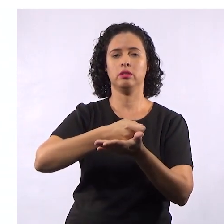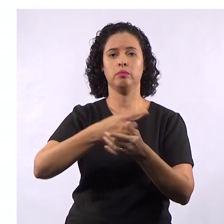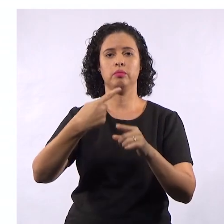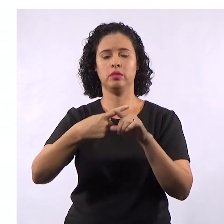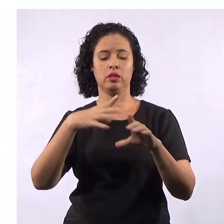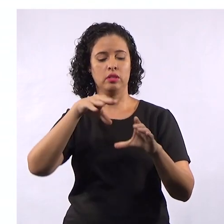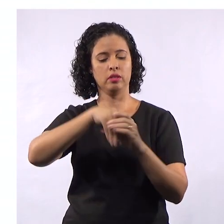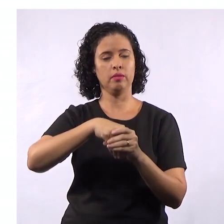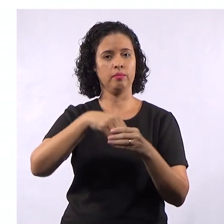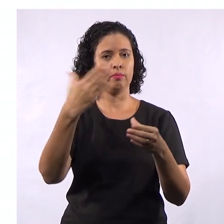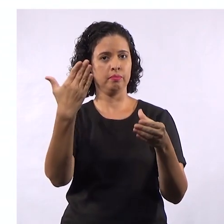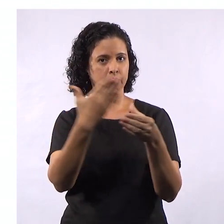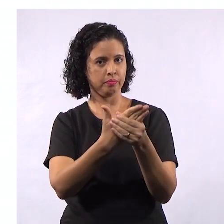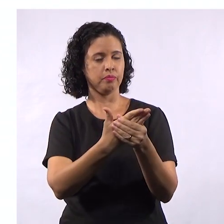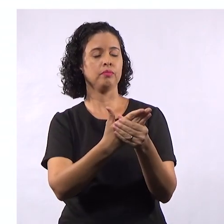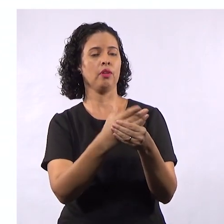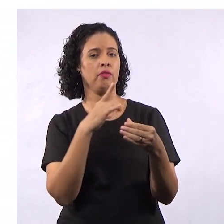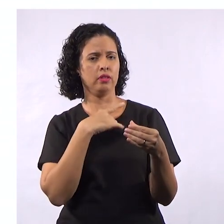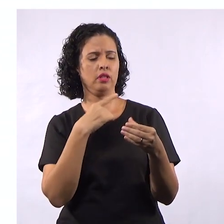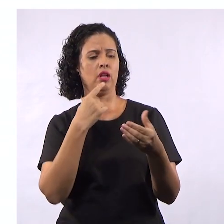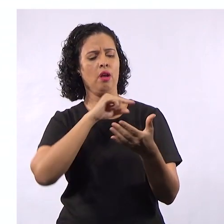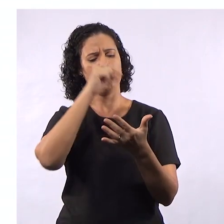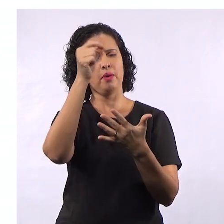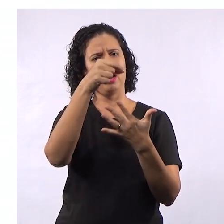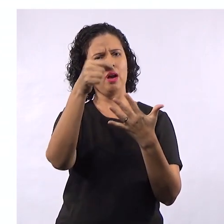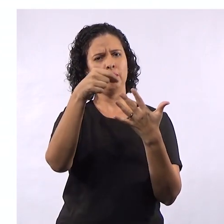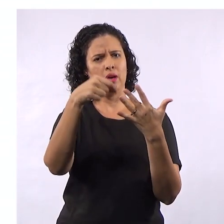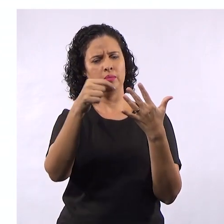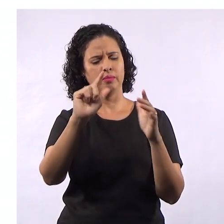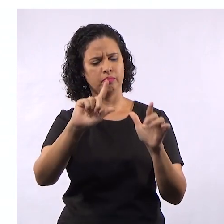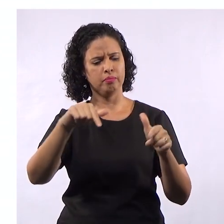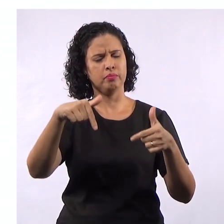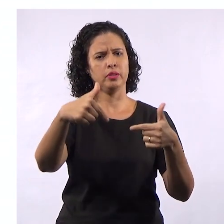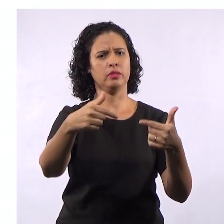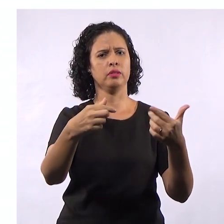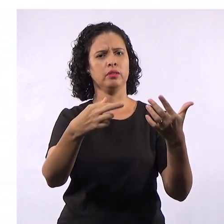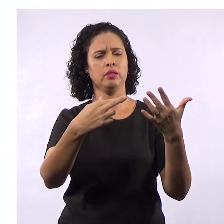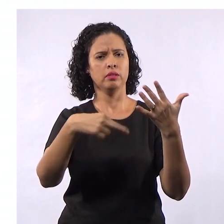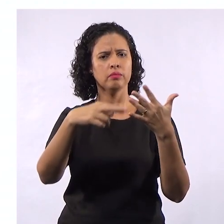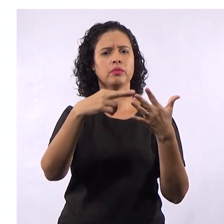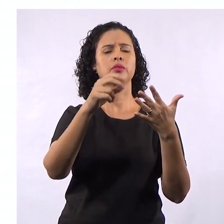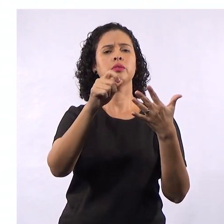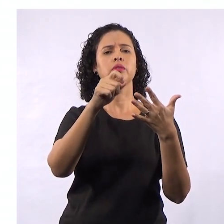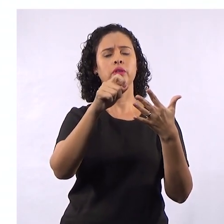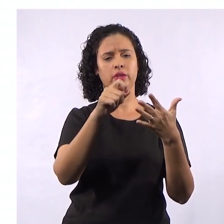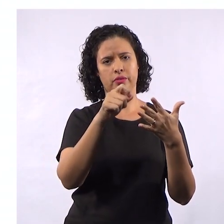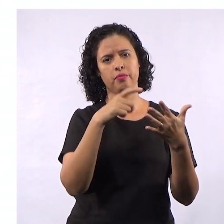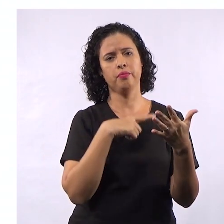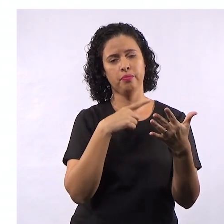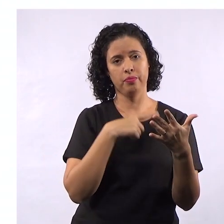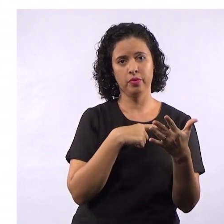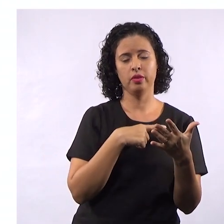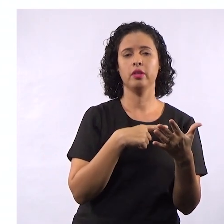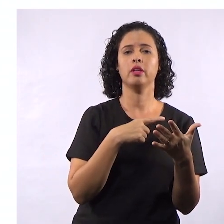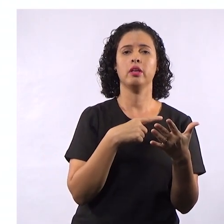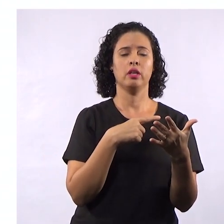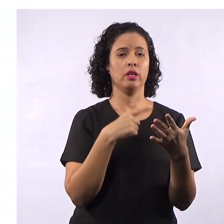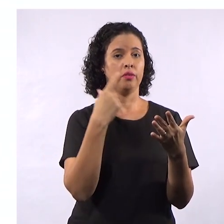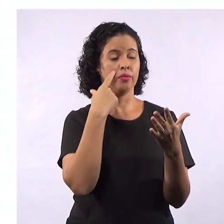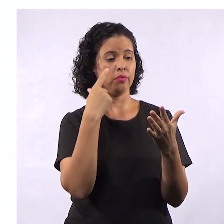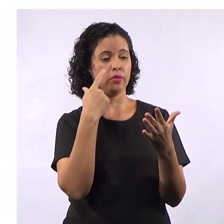possuam personalidade, mas eles possuem uma capacidade processual e também legitimidade ativa